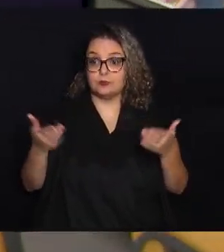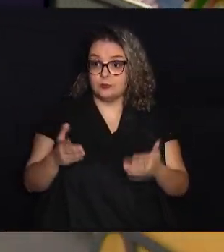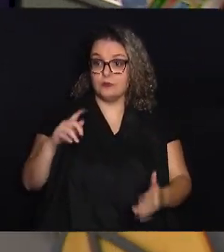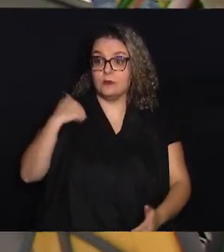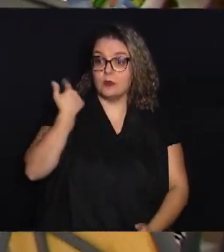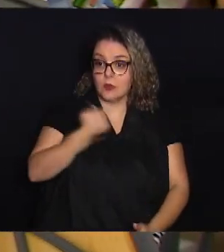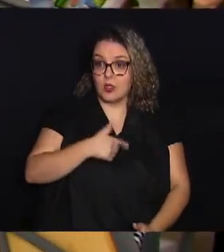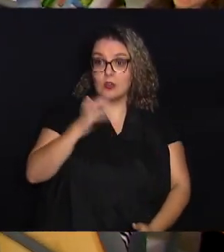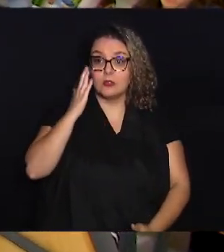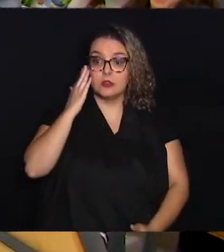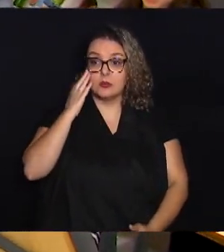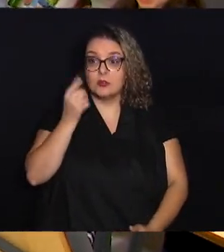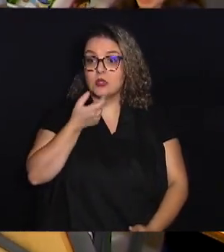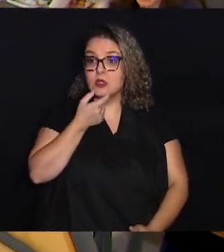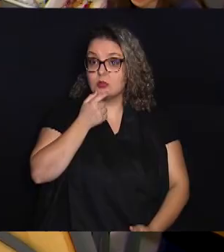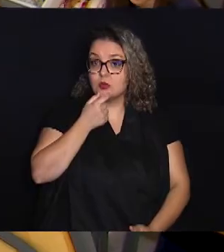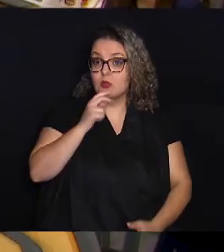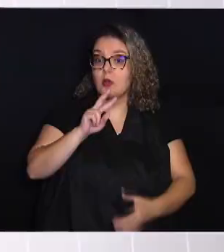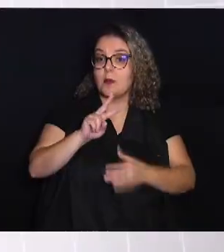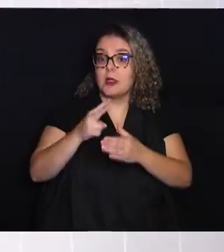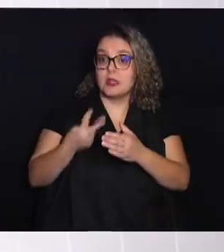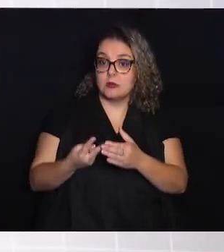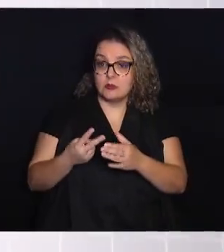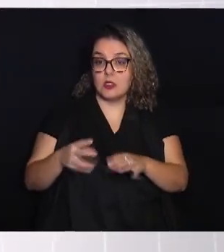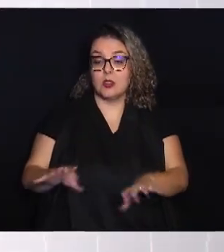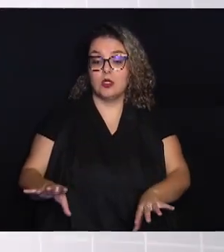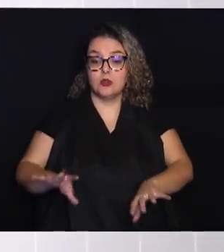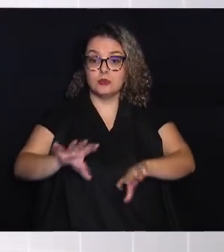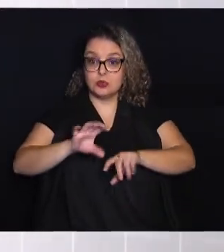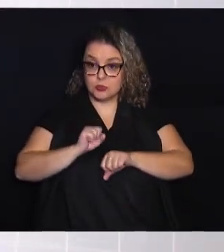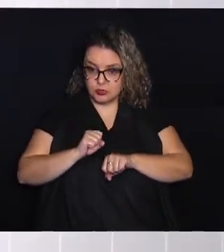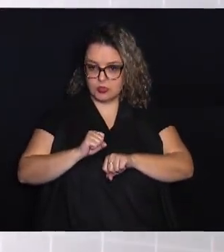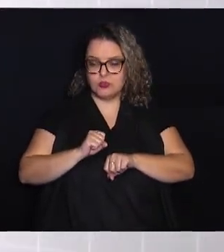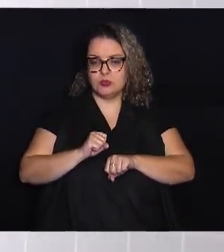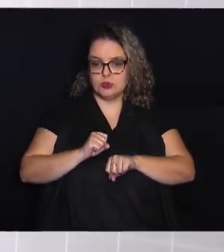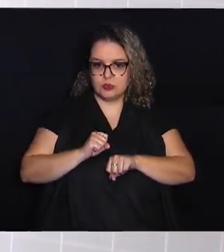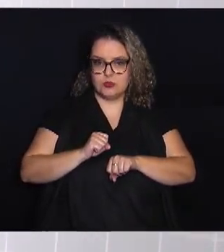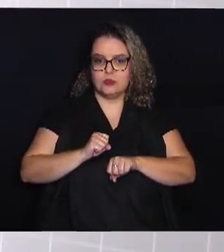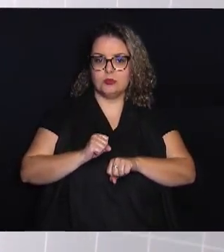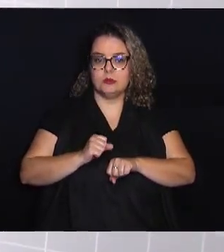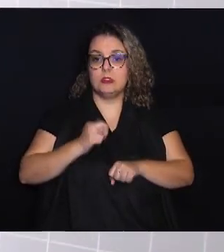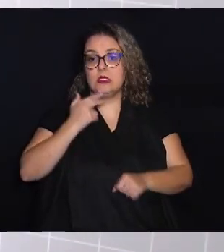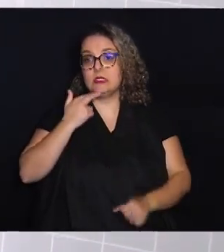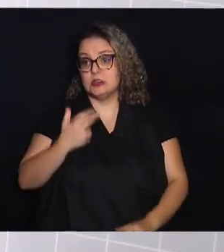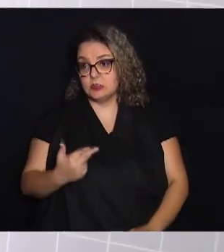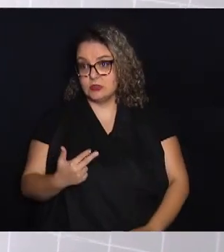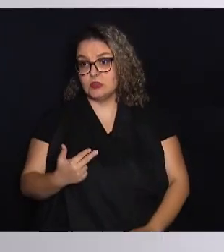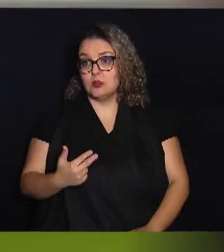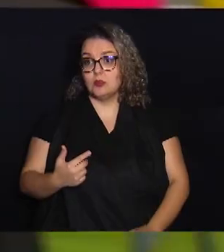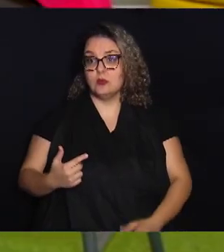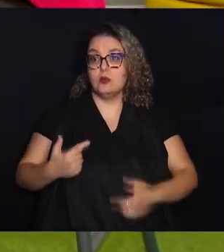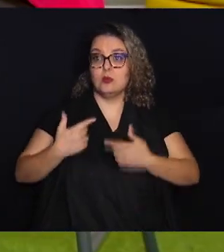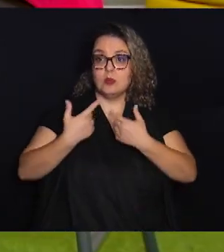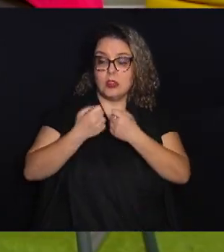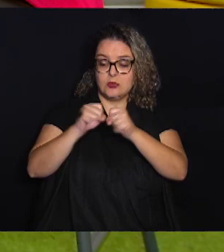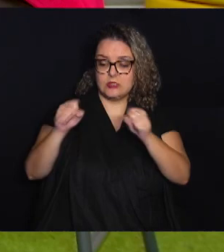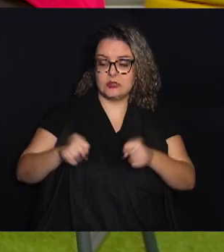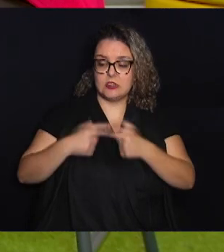hoje a gente entende o inglês, o bilíngue, ele se apropria dessa linguagem, desse sistema linguístico, como